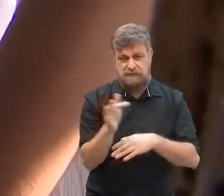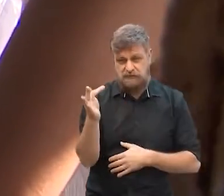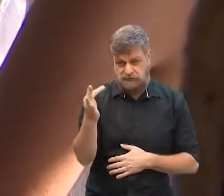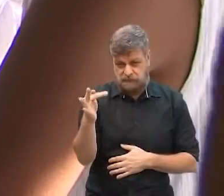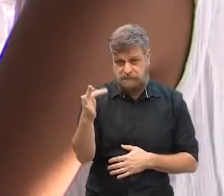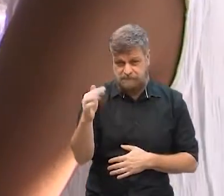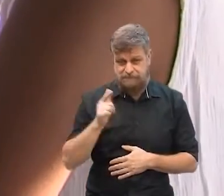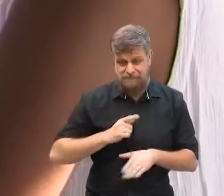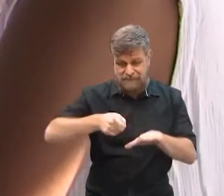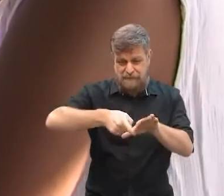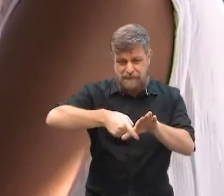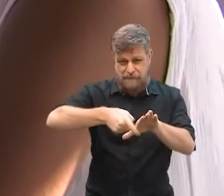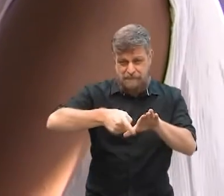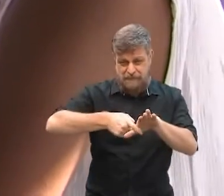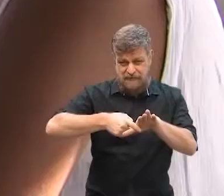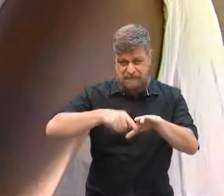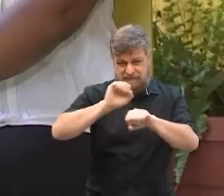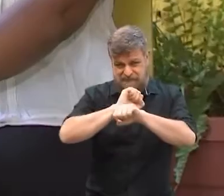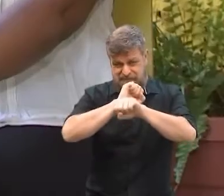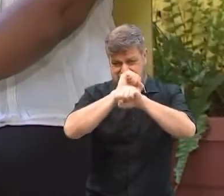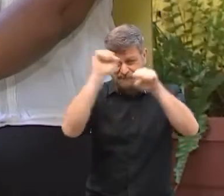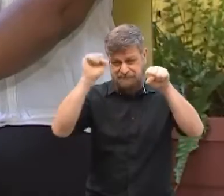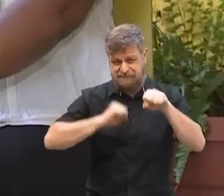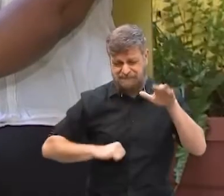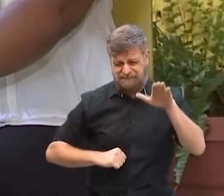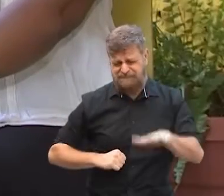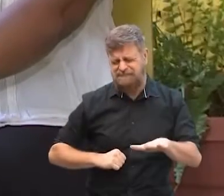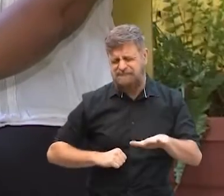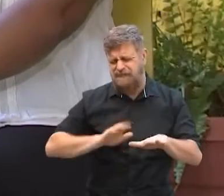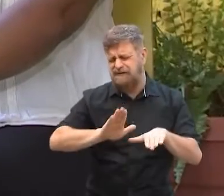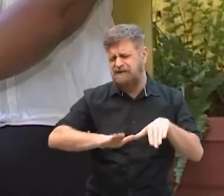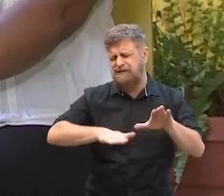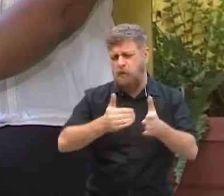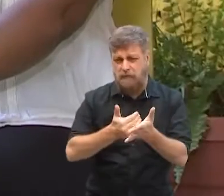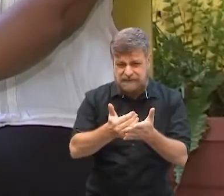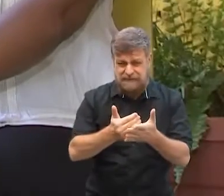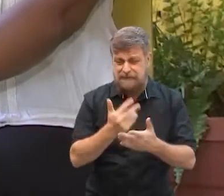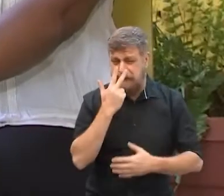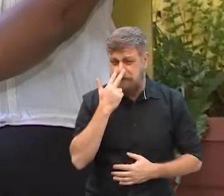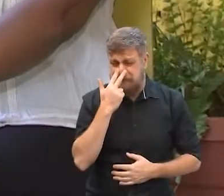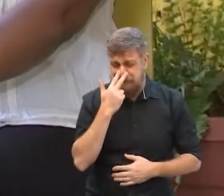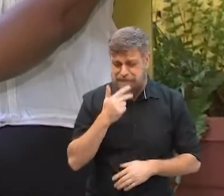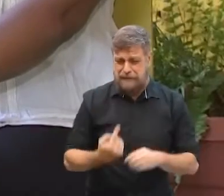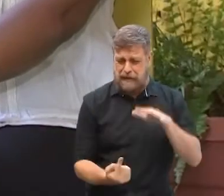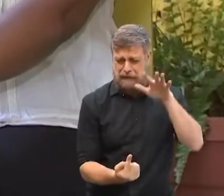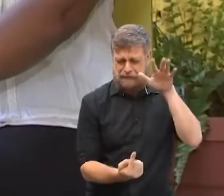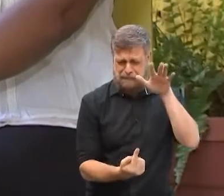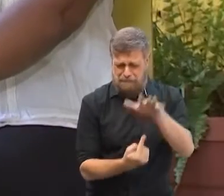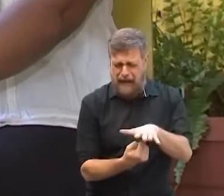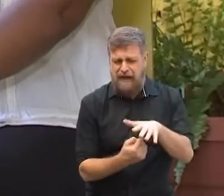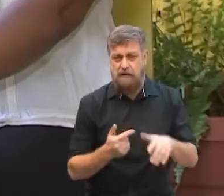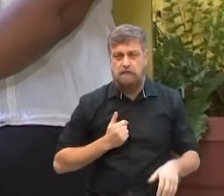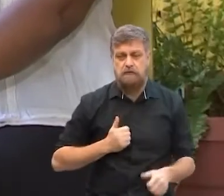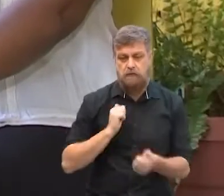não sabe, é uma inflamação no pé. Então, quando a gente acorda, principalmente, coloca o pé no chão, meu Deus do céu, parece que tá pisando em prego, Dá um né? choque. E às vezes, quando eu